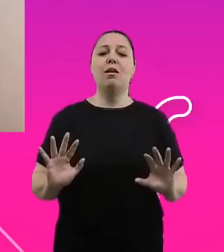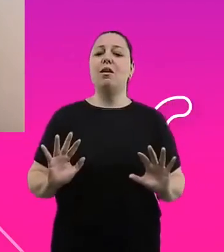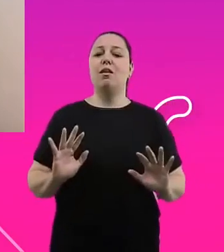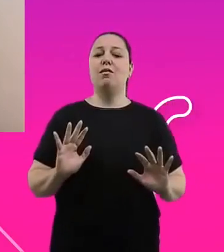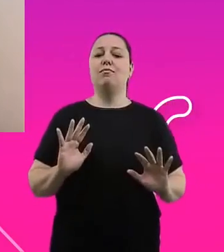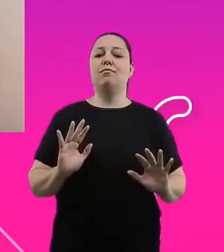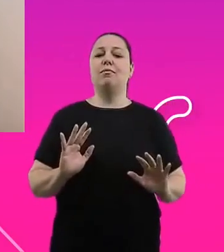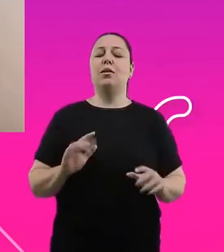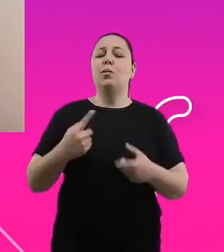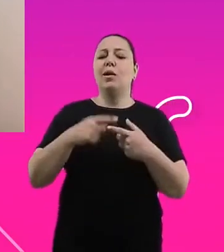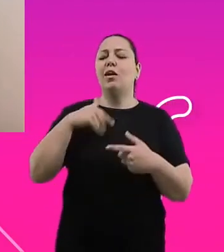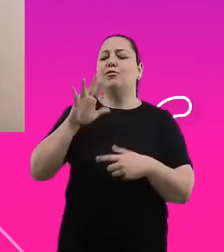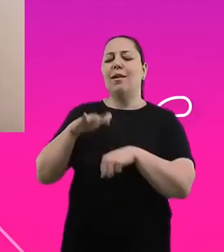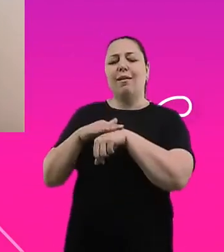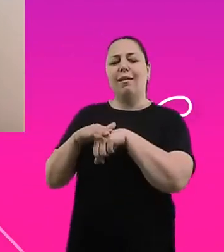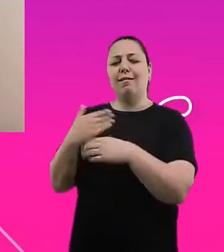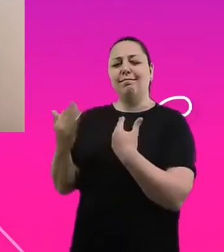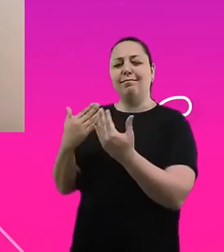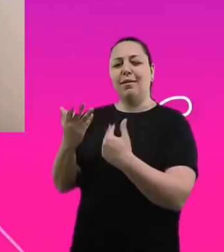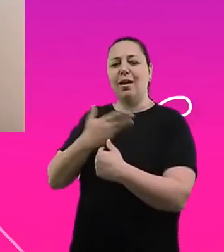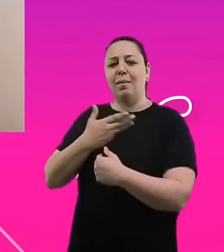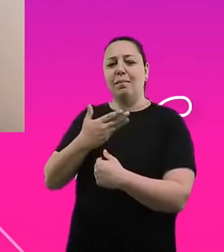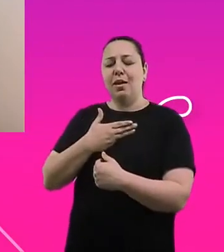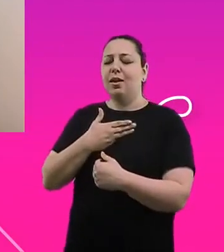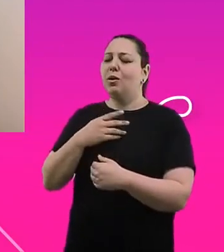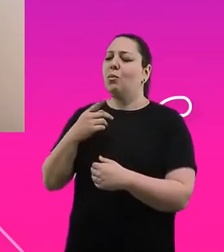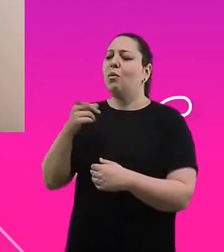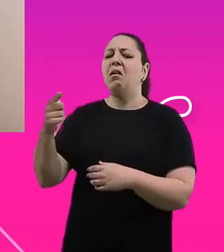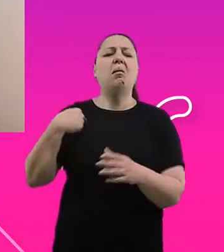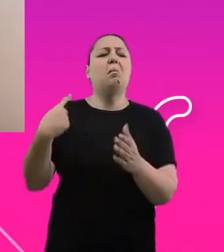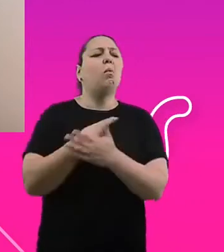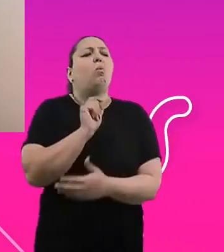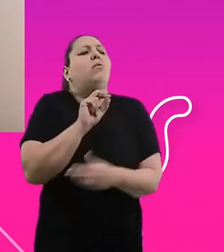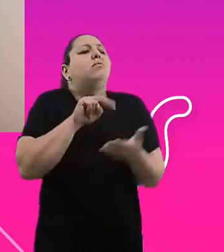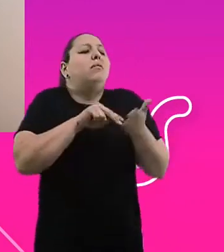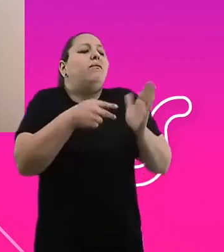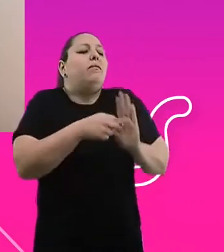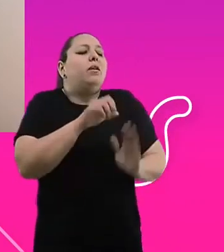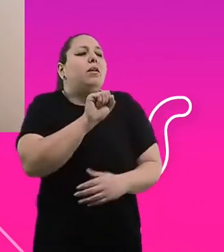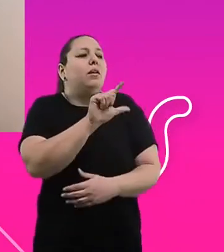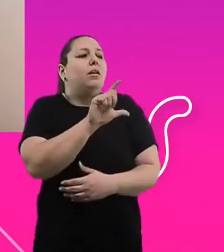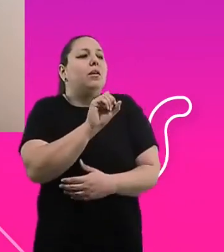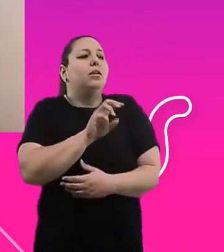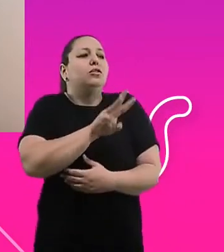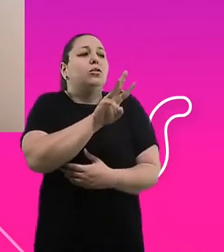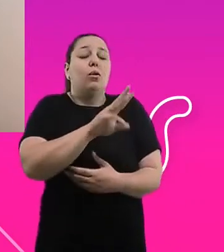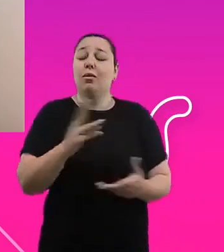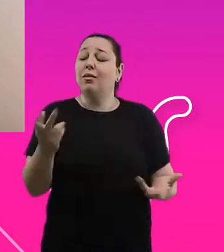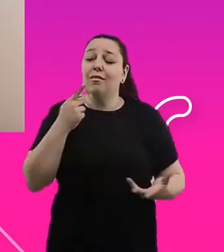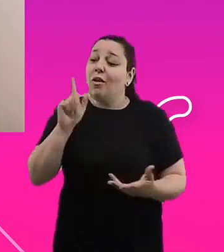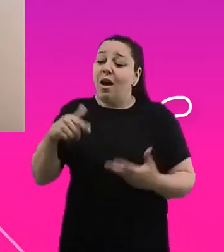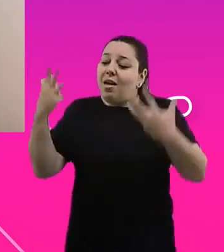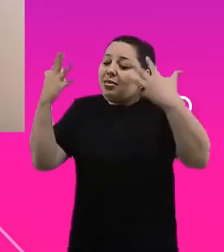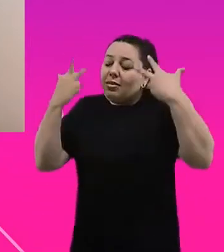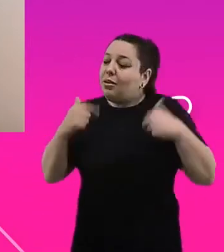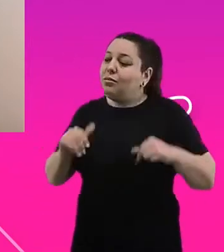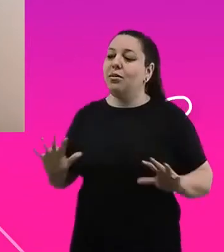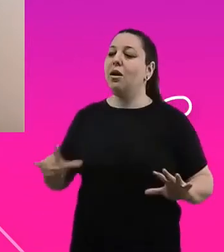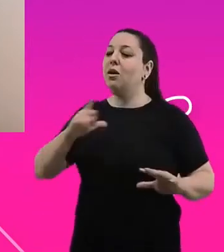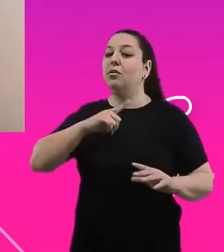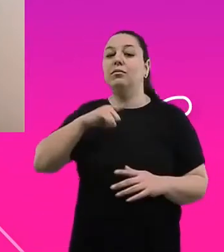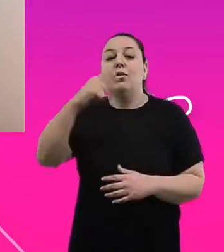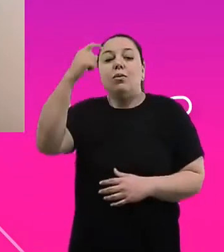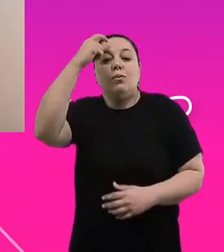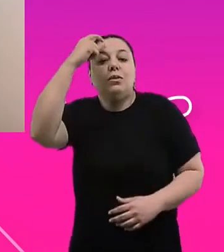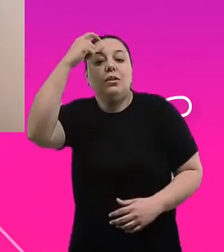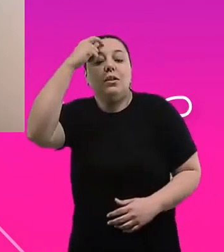slow? Isso daí é o que você está fazendo, é o que é natural. O marketing consciente é o que deveria ser, né? A gente ter consciência naquilo que a gente está passando para o